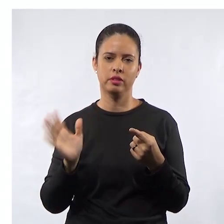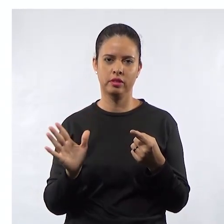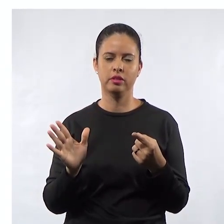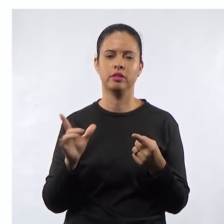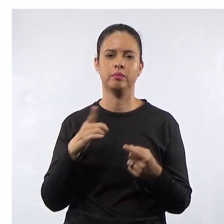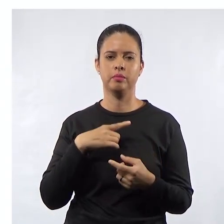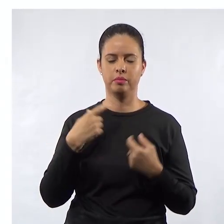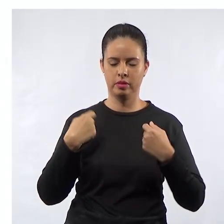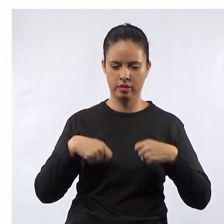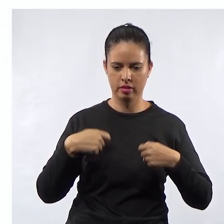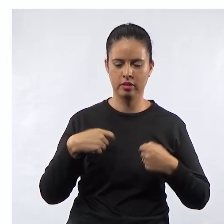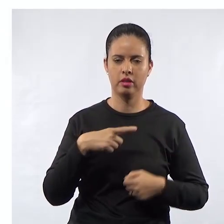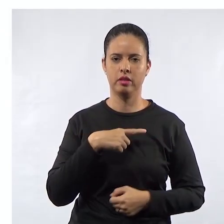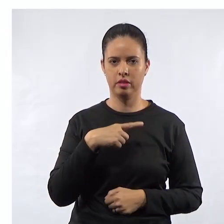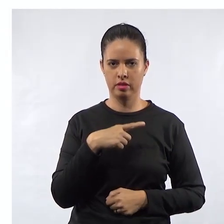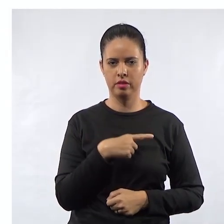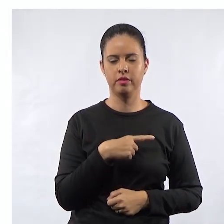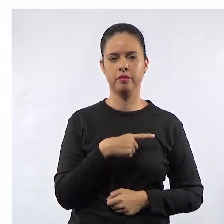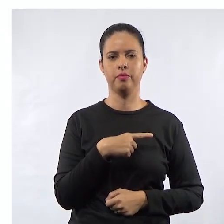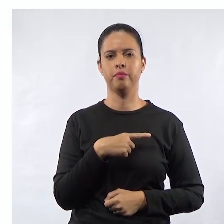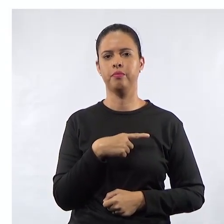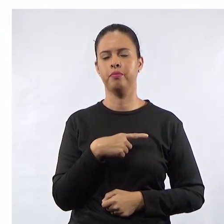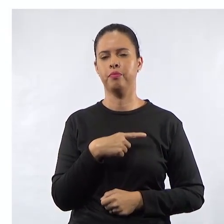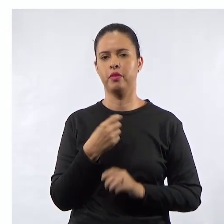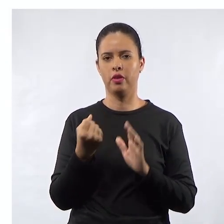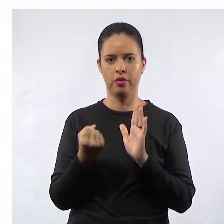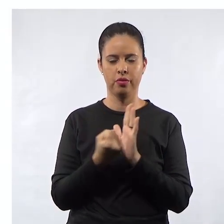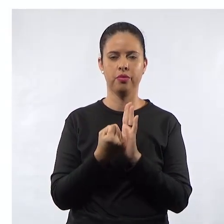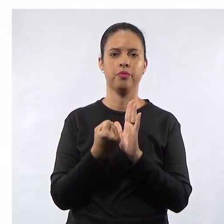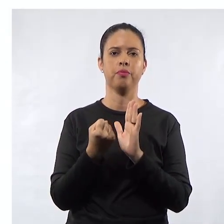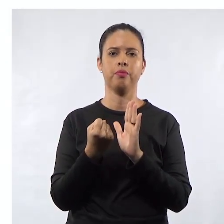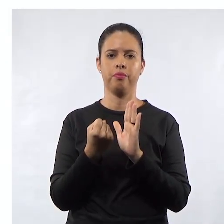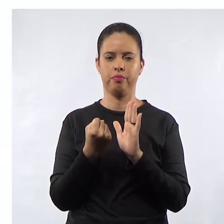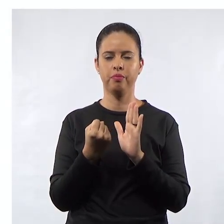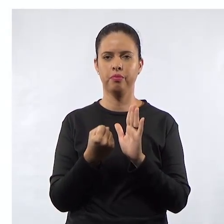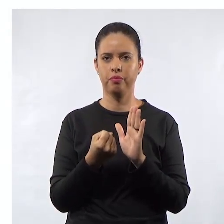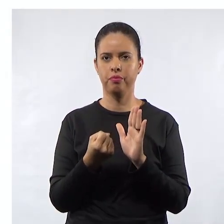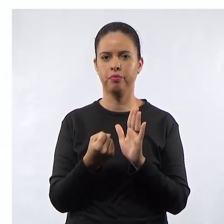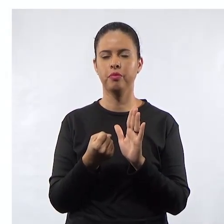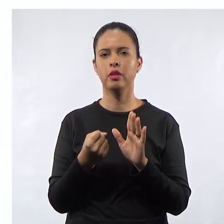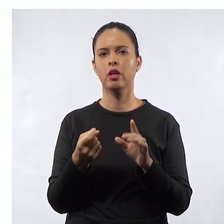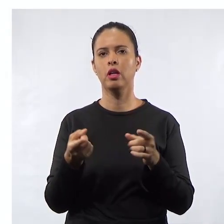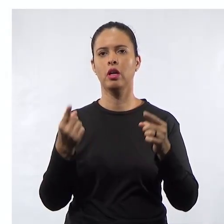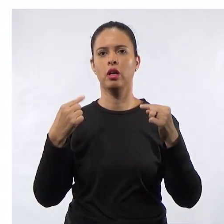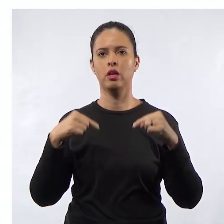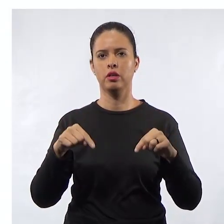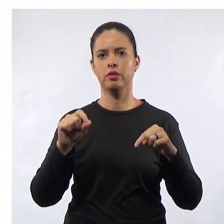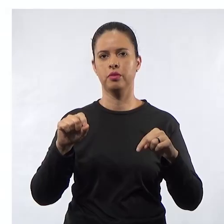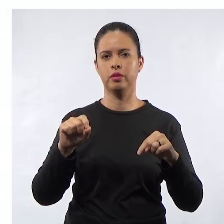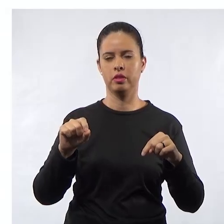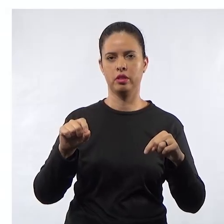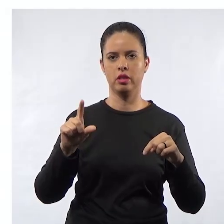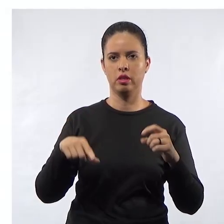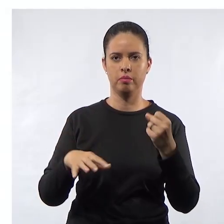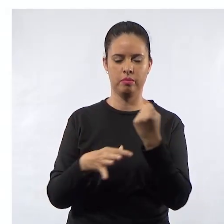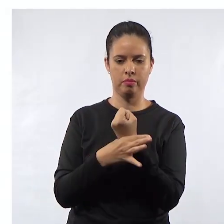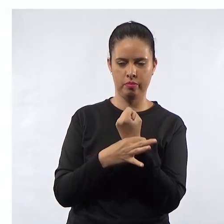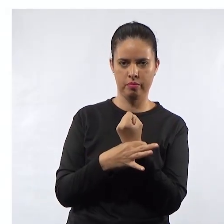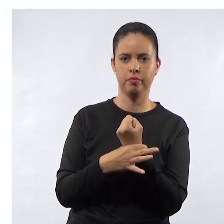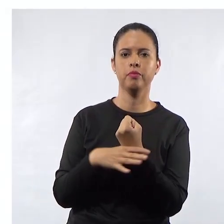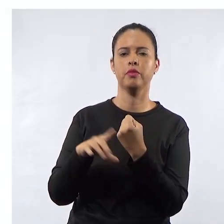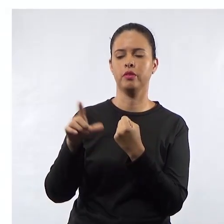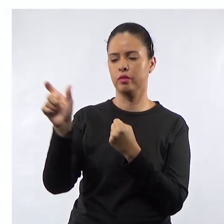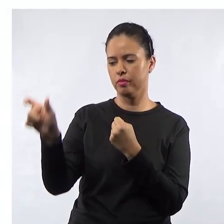cansado de saber, né, que tem que ter essa vulnerabilidade, tem que ela ser reconhecida, né? Outro princípio